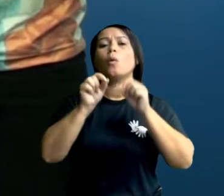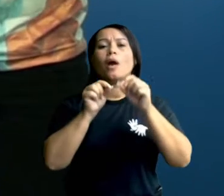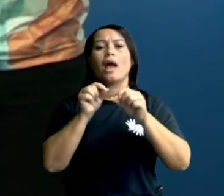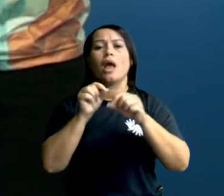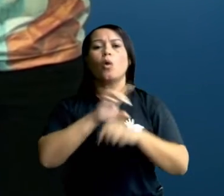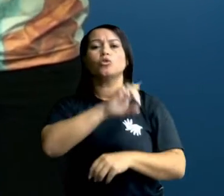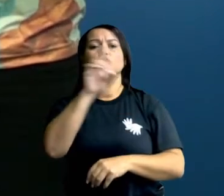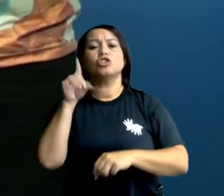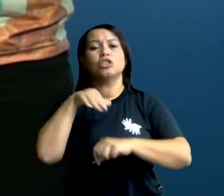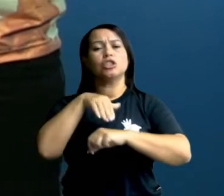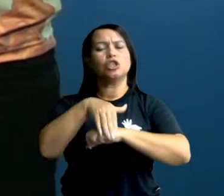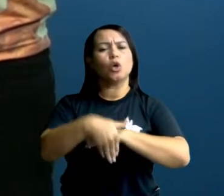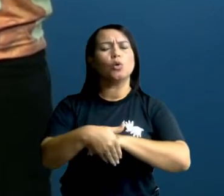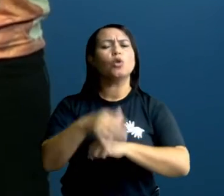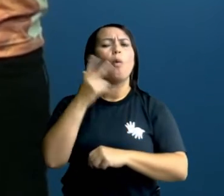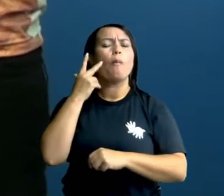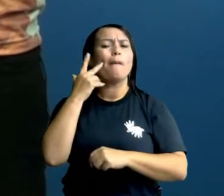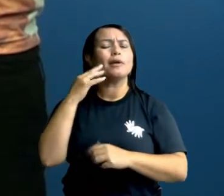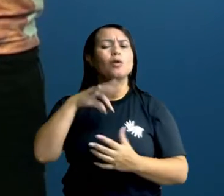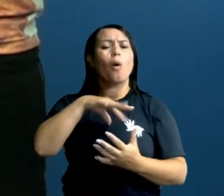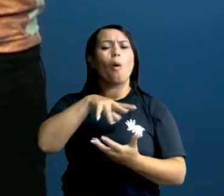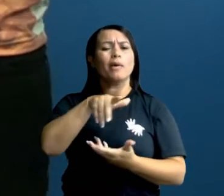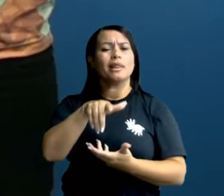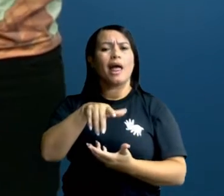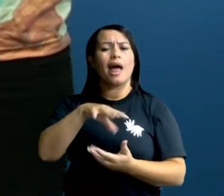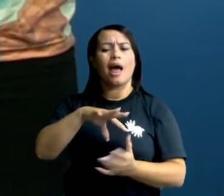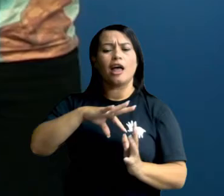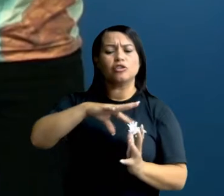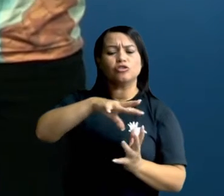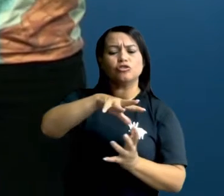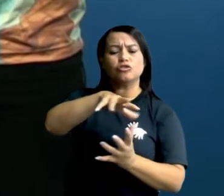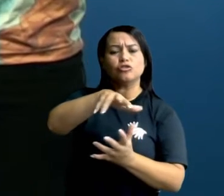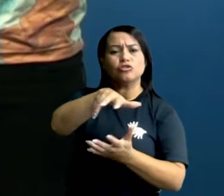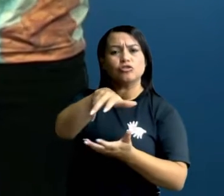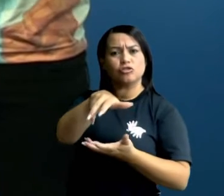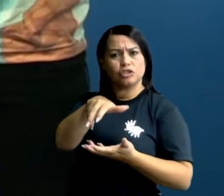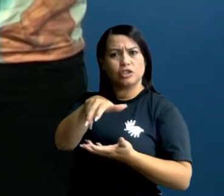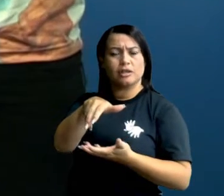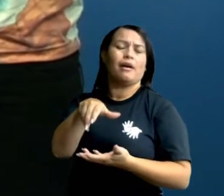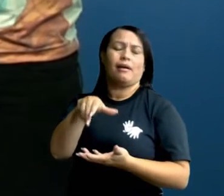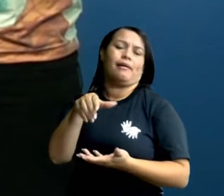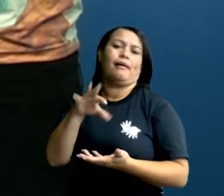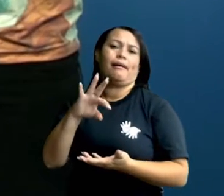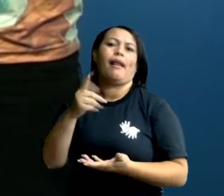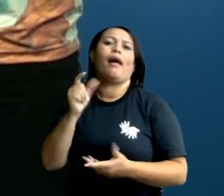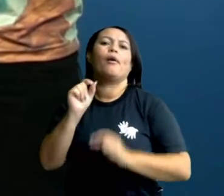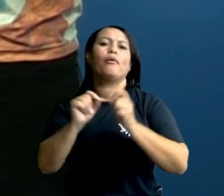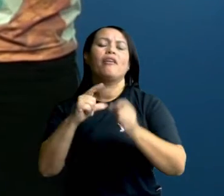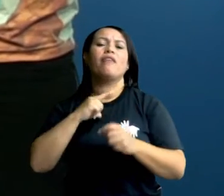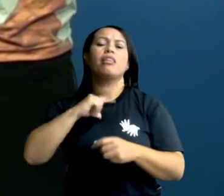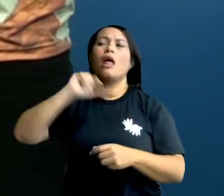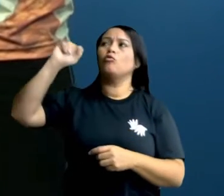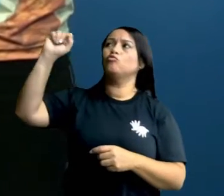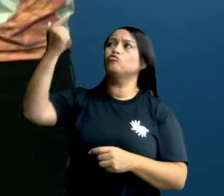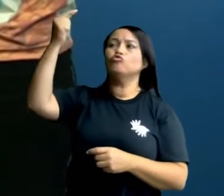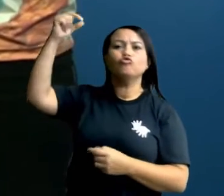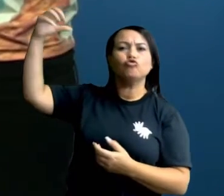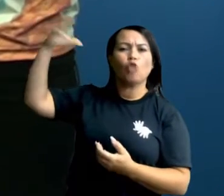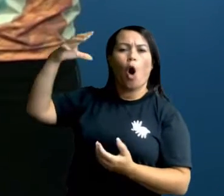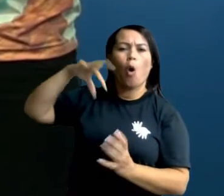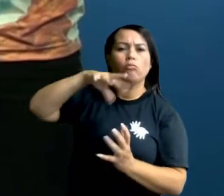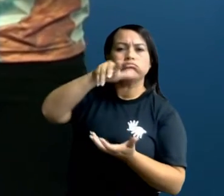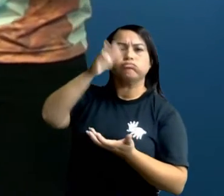assim, normalmente, quando a Terra vai girar, ela vai, logicamente, receber radiação solar em uma parte